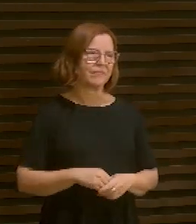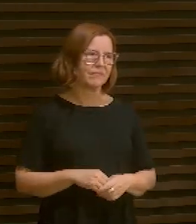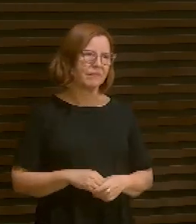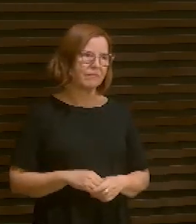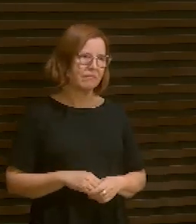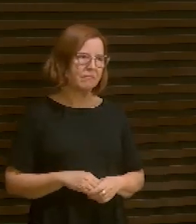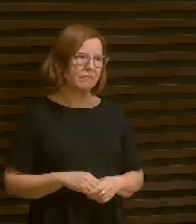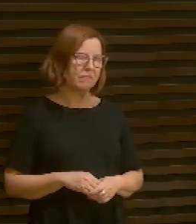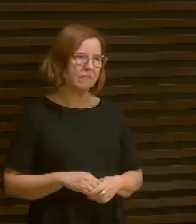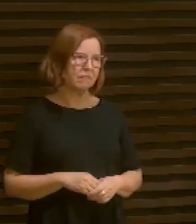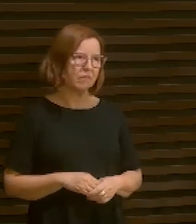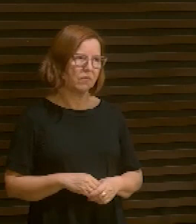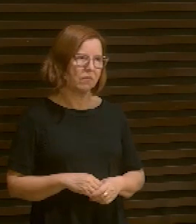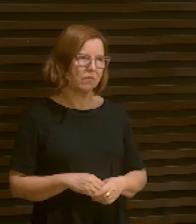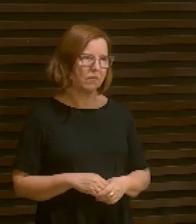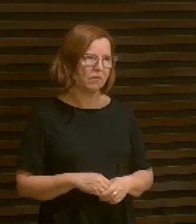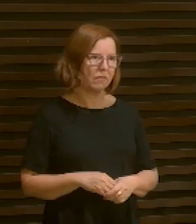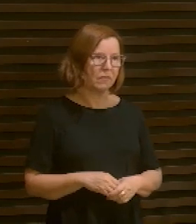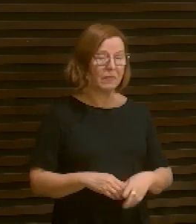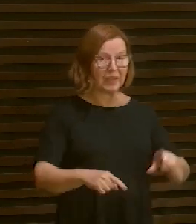Quando houve uma fusão,